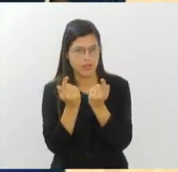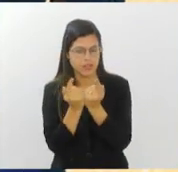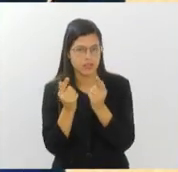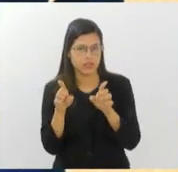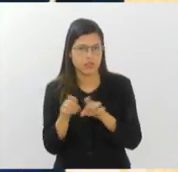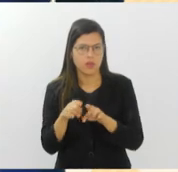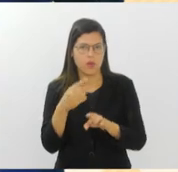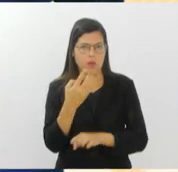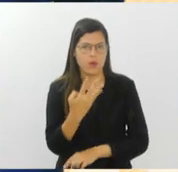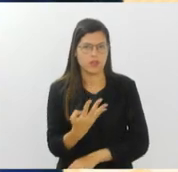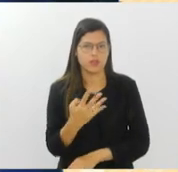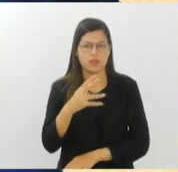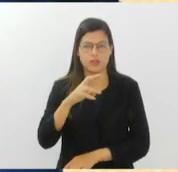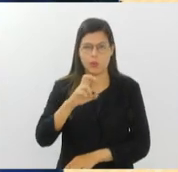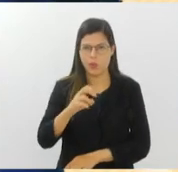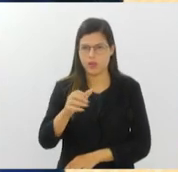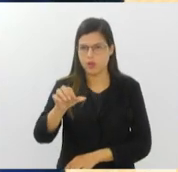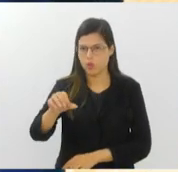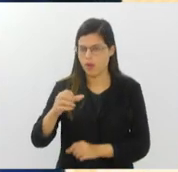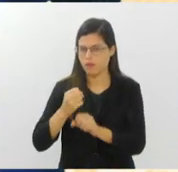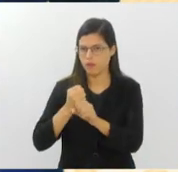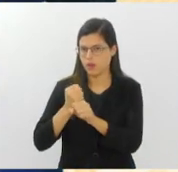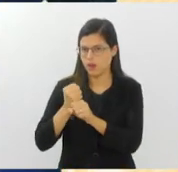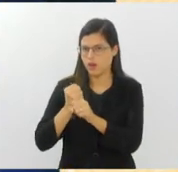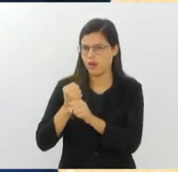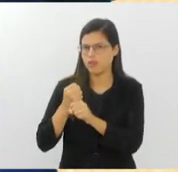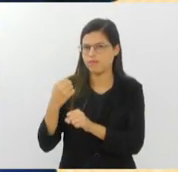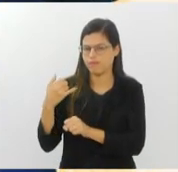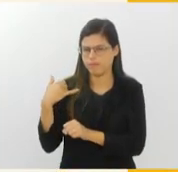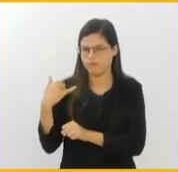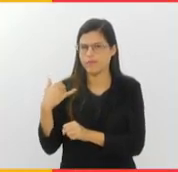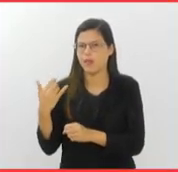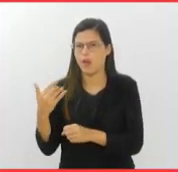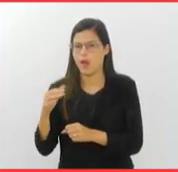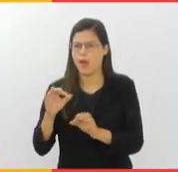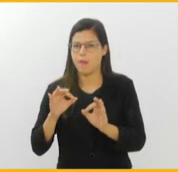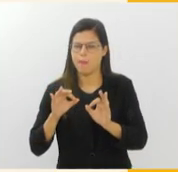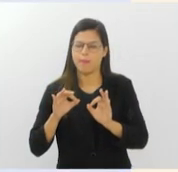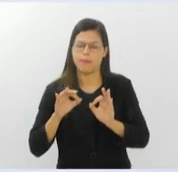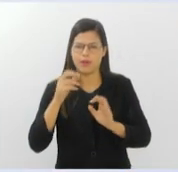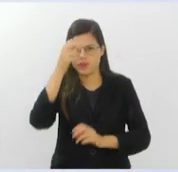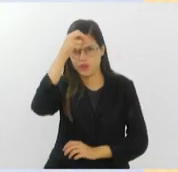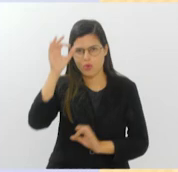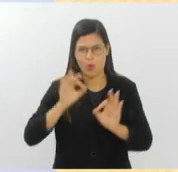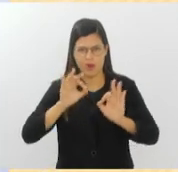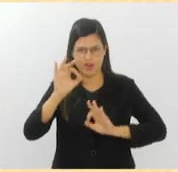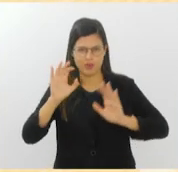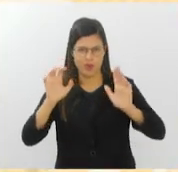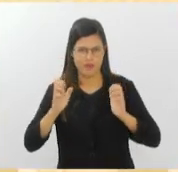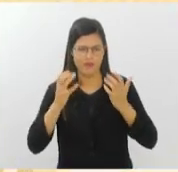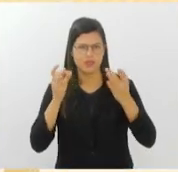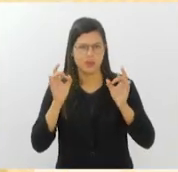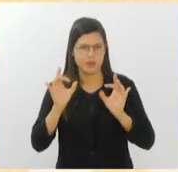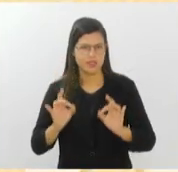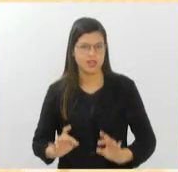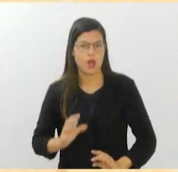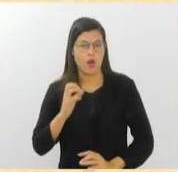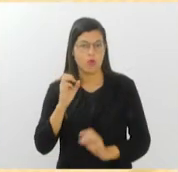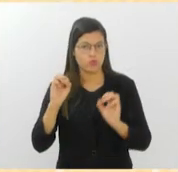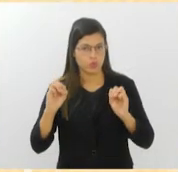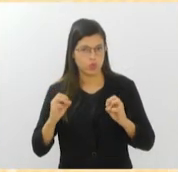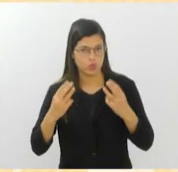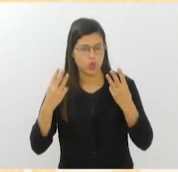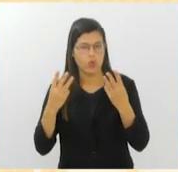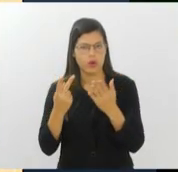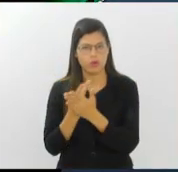celebrando 459 anos e a Prefeitura preparou uma festa especial. Com programação de shows que acontece até domingo, a